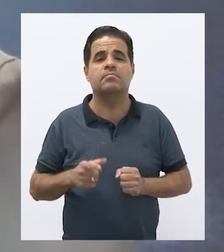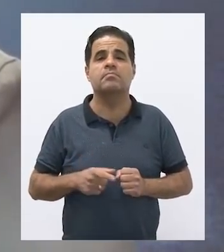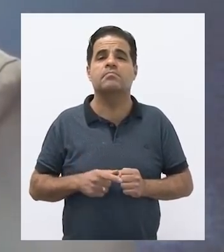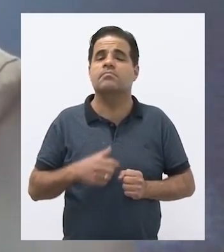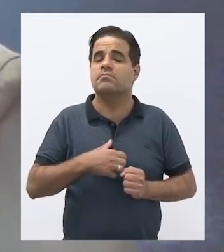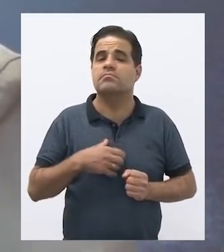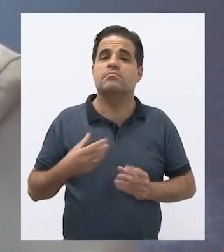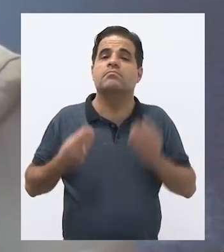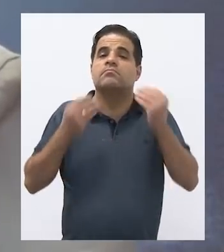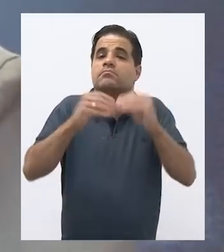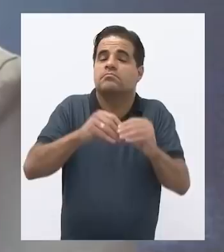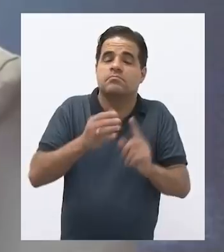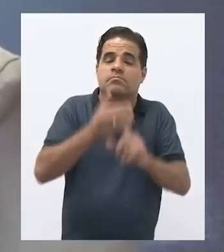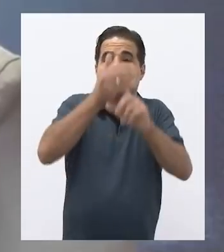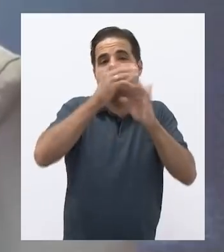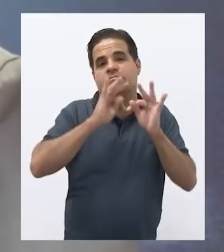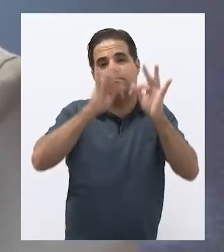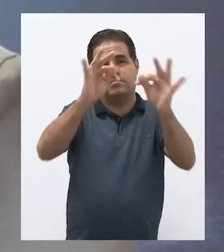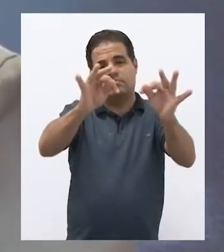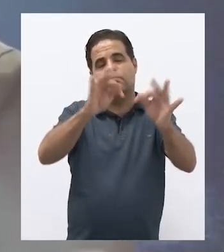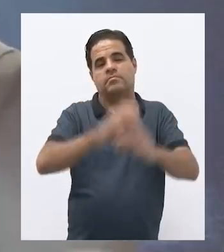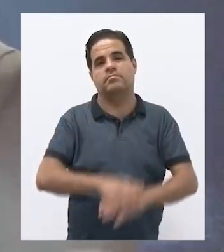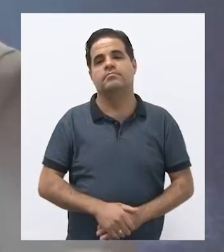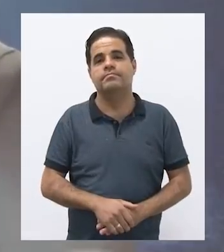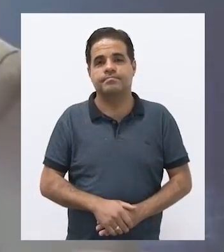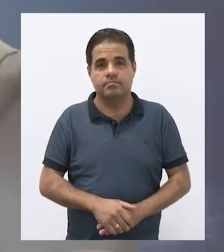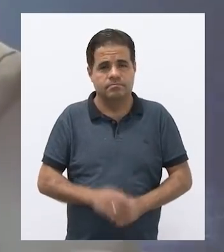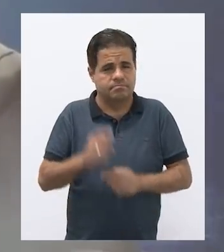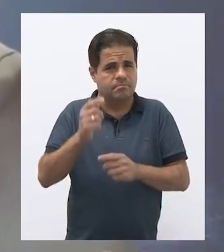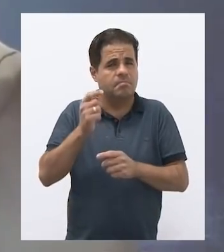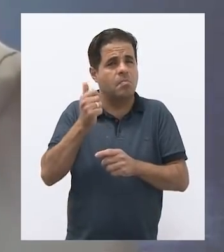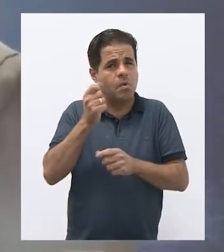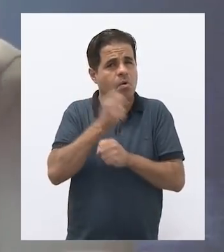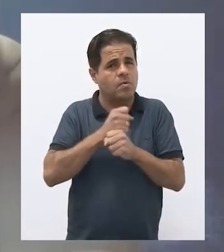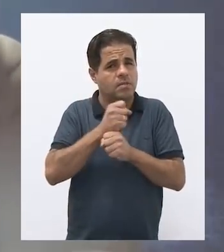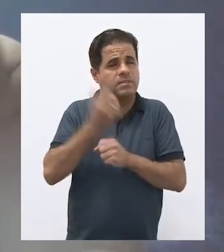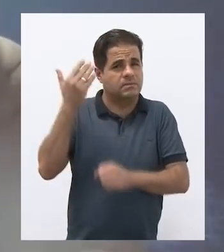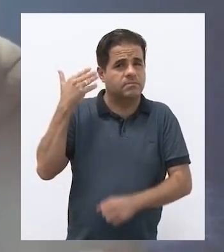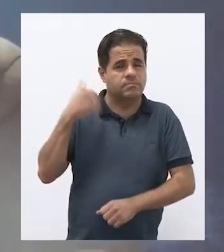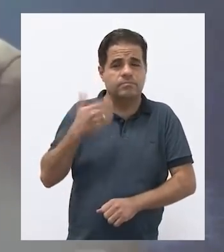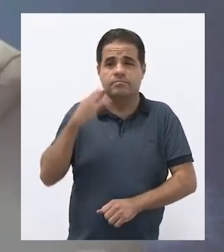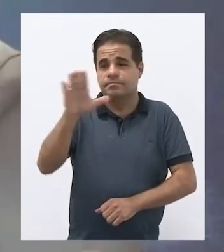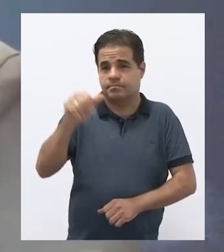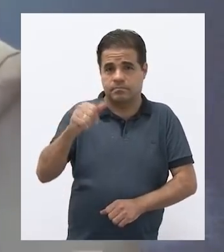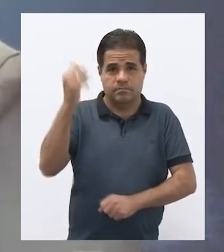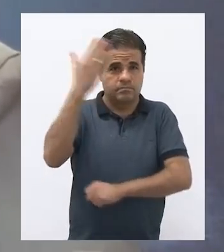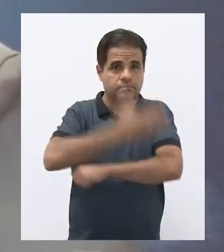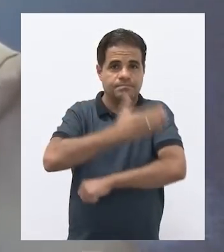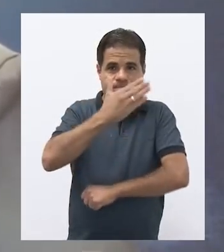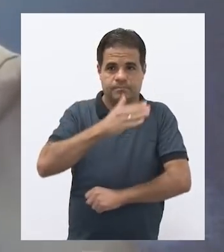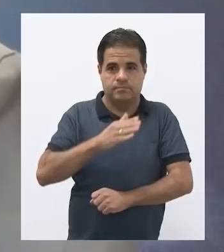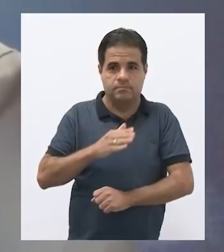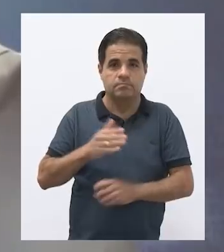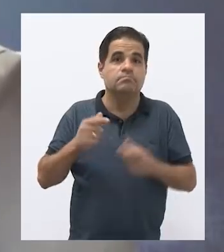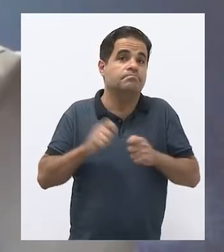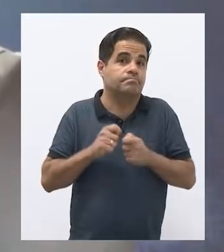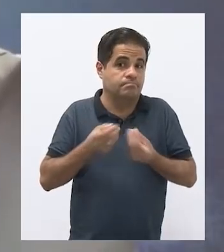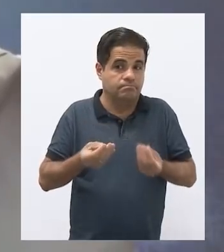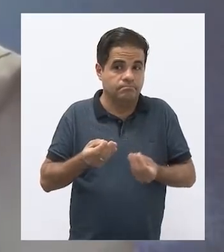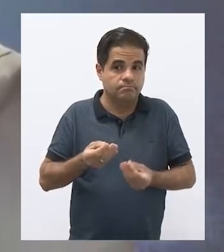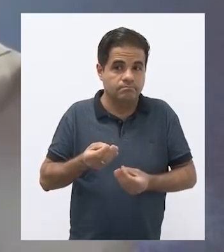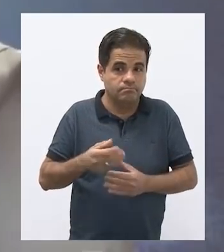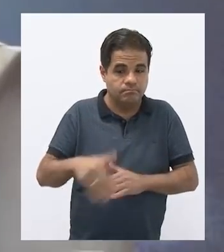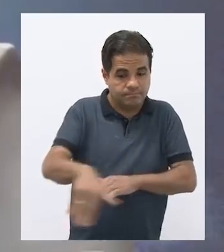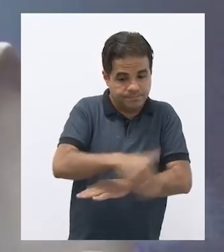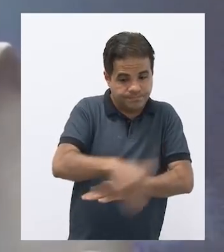maneira colocar, da tecnologia, né? Até poucos anos atrás, quando a gente queria chamar um táxi, a gente ia para a beira da